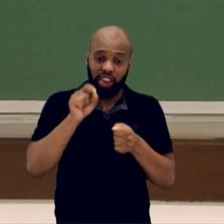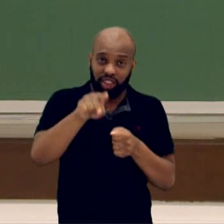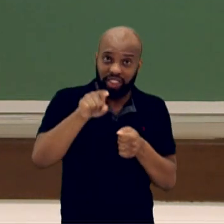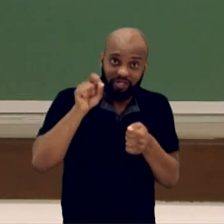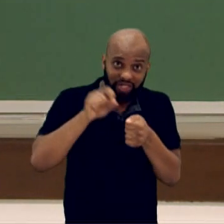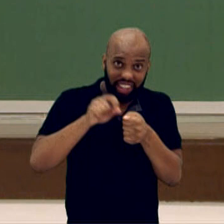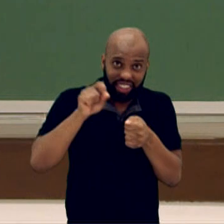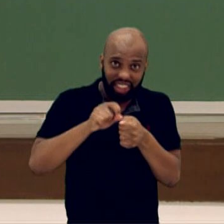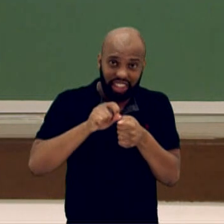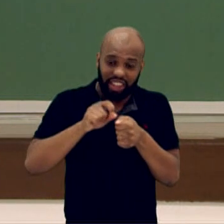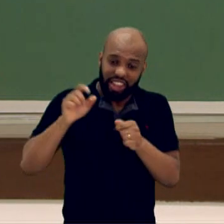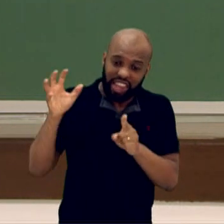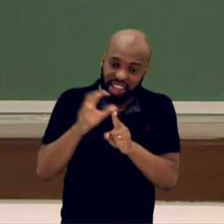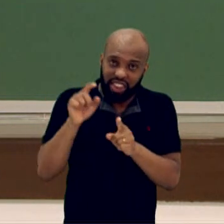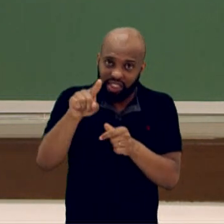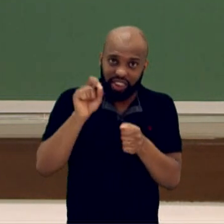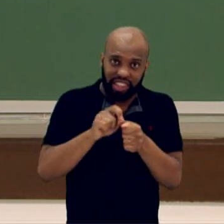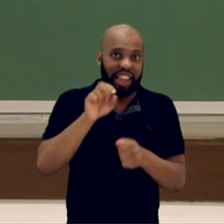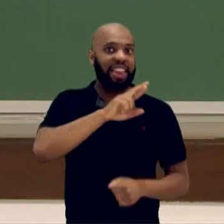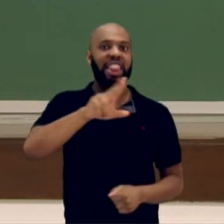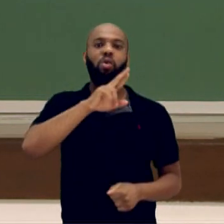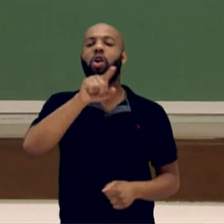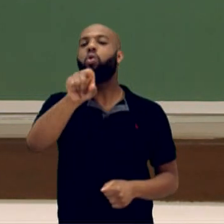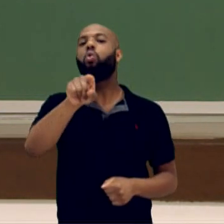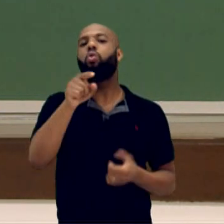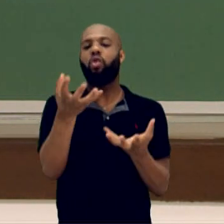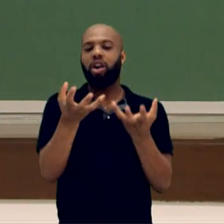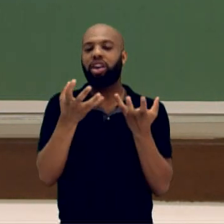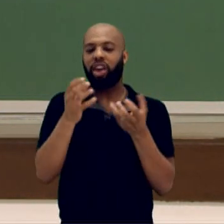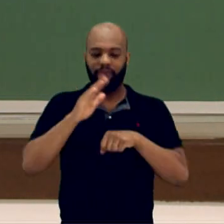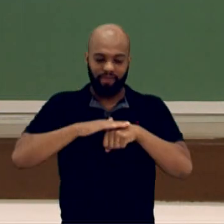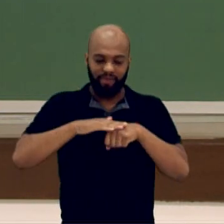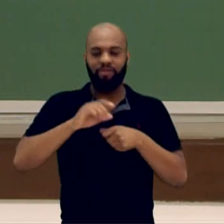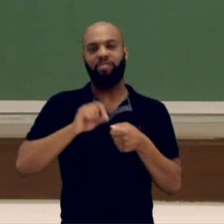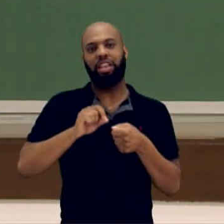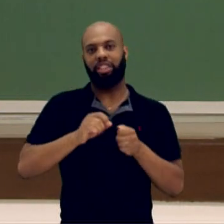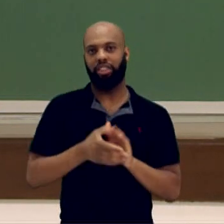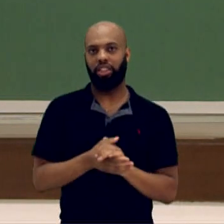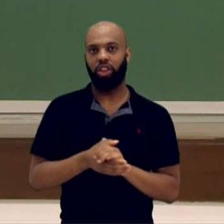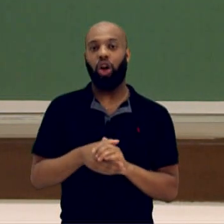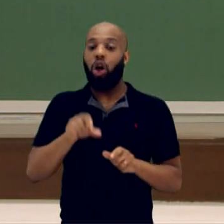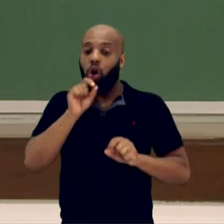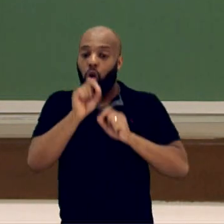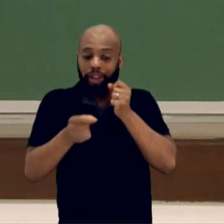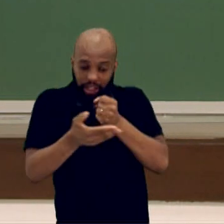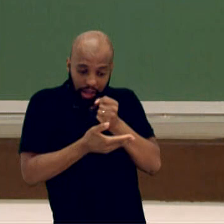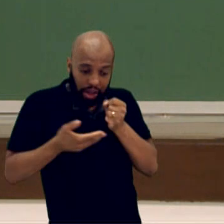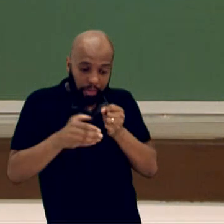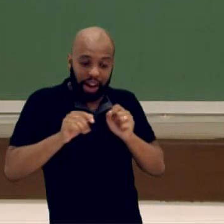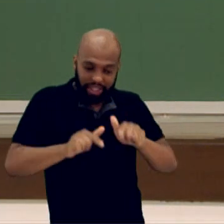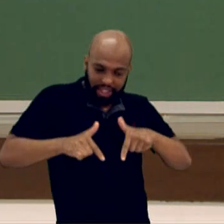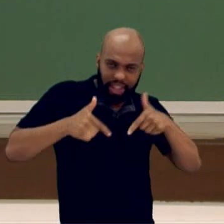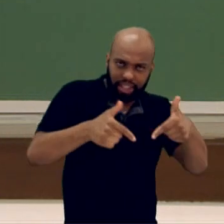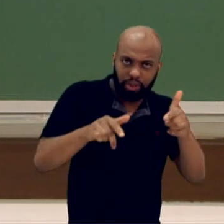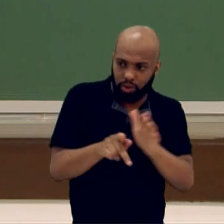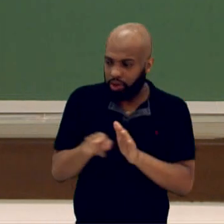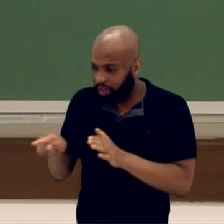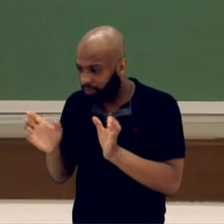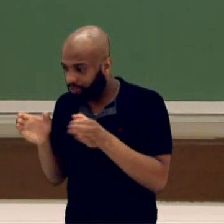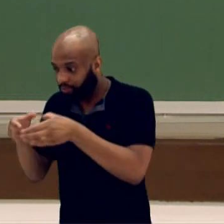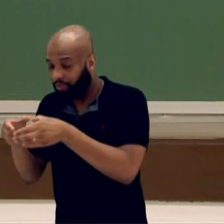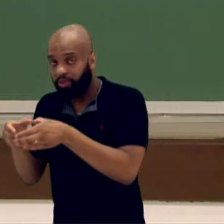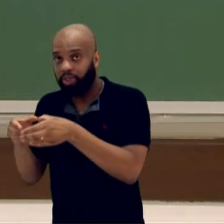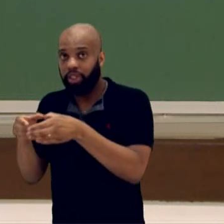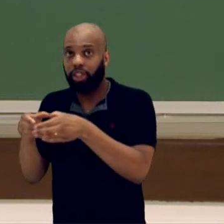não é o que você quer fazer. Aquilo que deve fundamentar a sua ação para os estoicos é o que